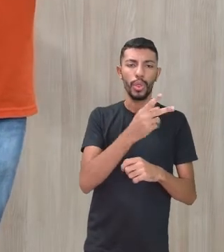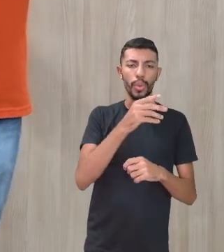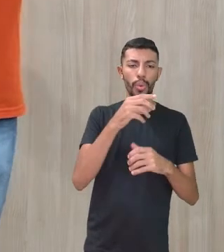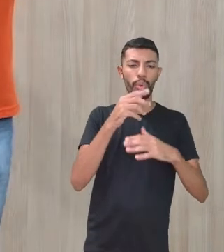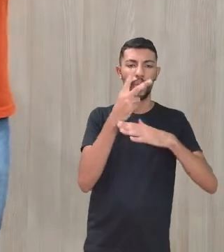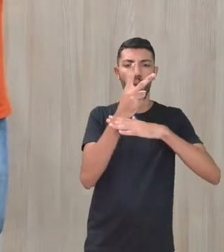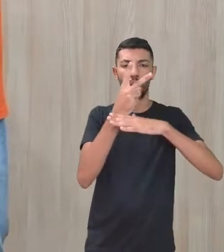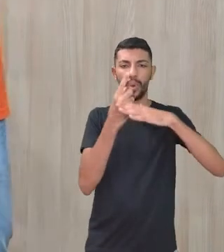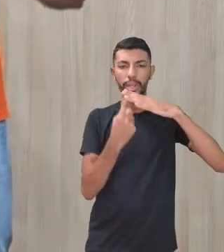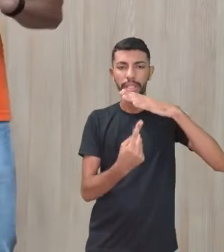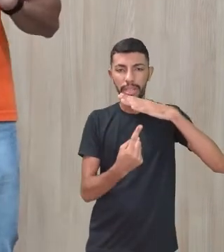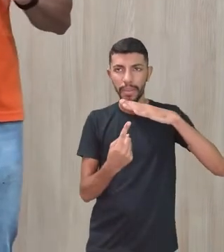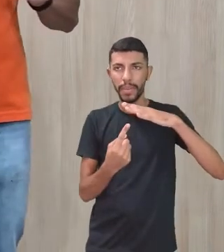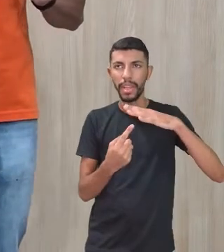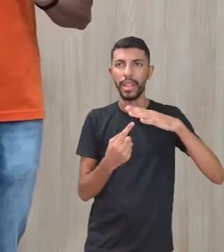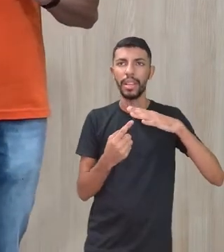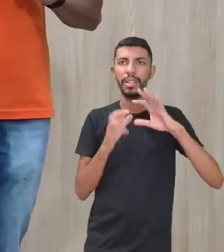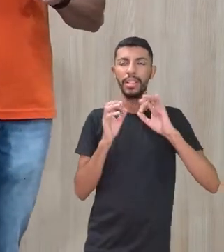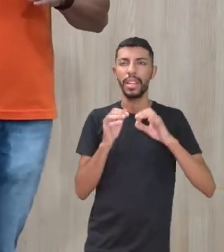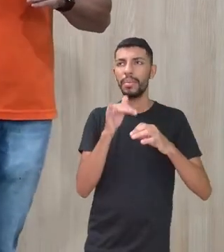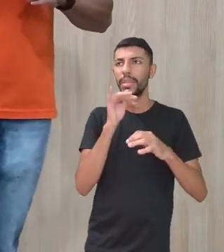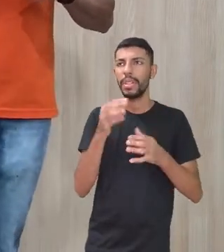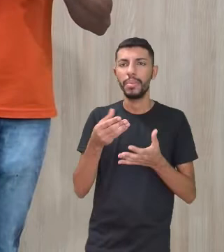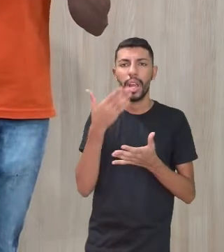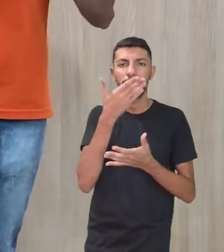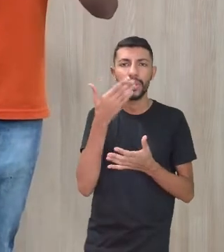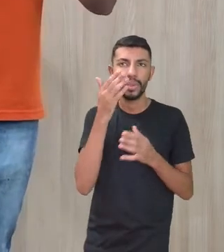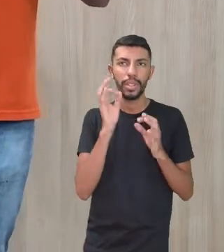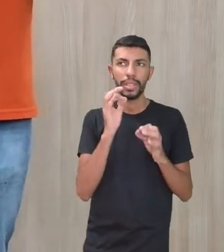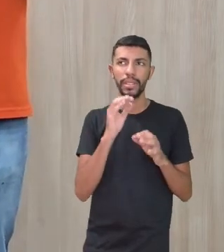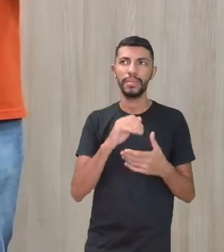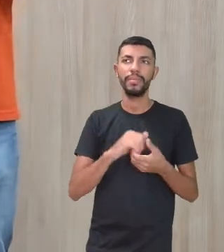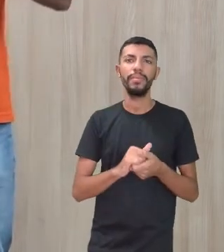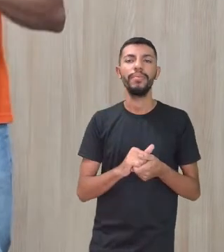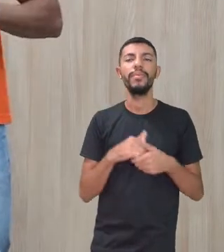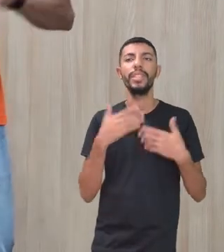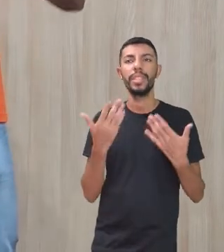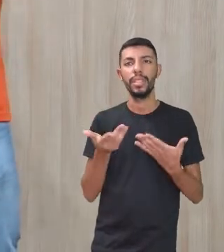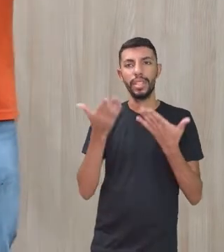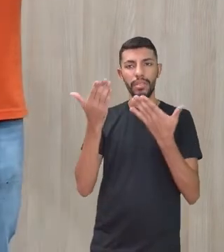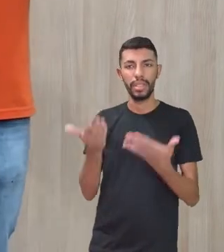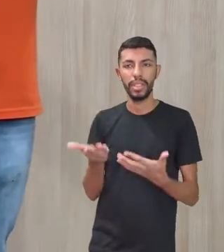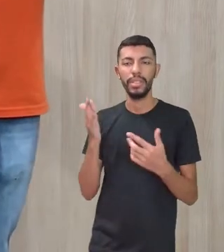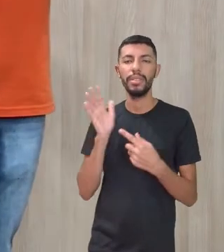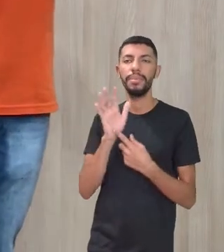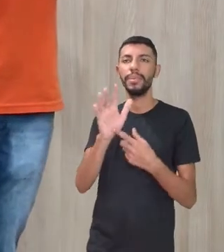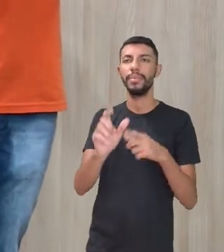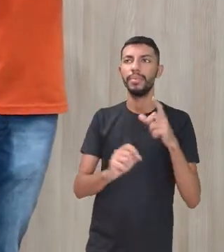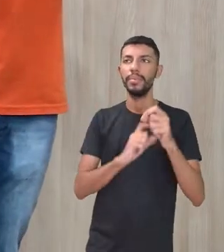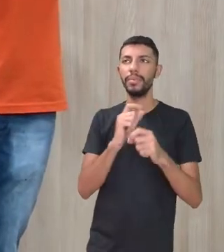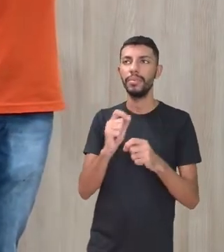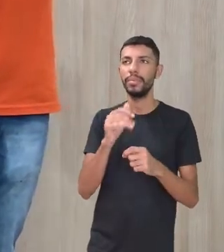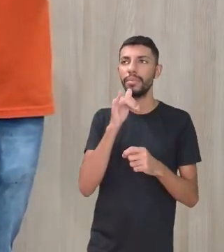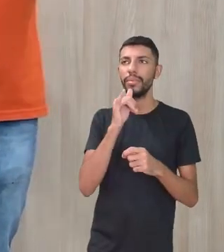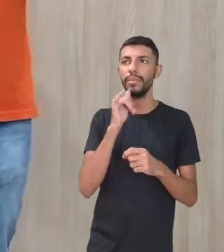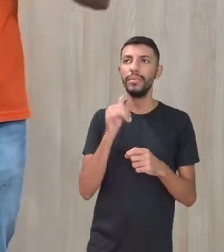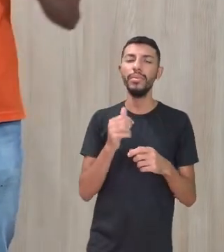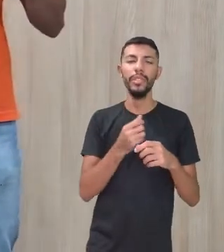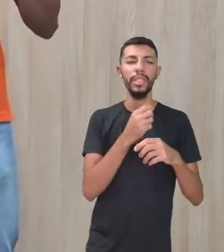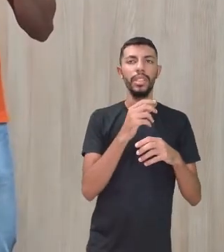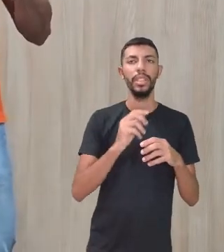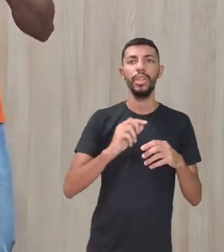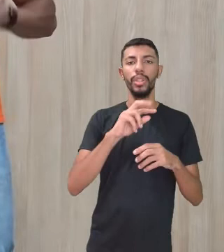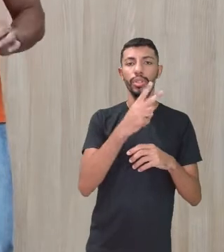de açúcar, por exemplo. Então, esse 2,5 xícaras vai aparecer o 2 e do lado dele vai aparecer uma